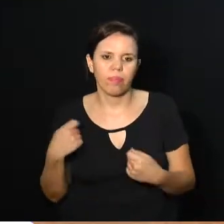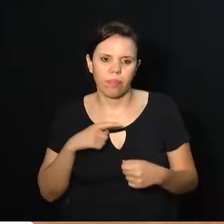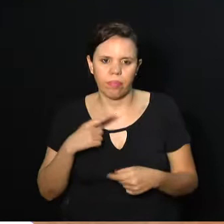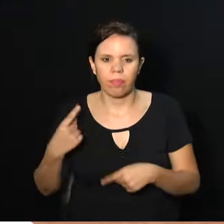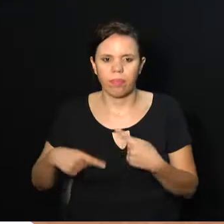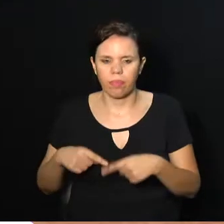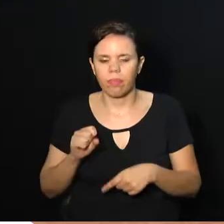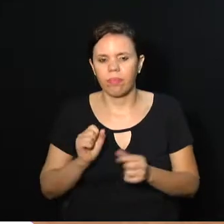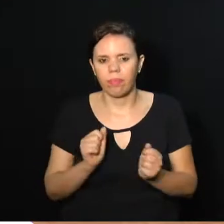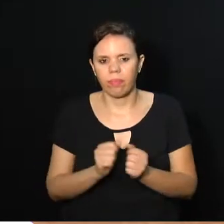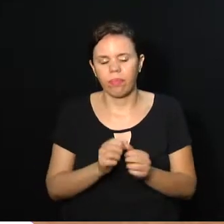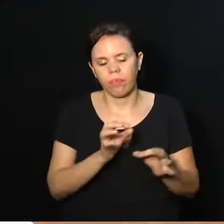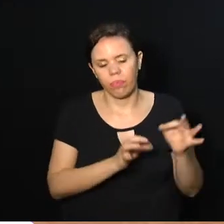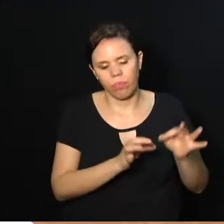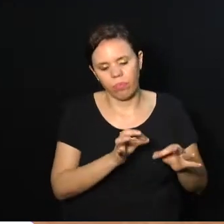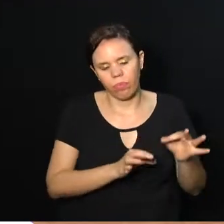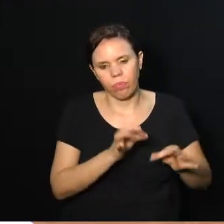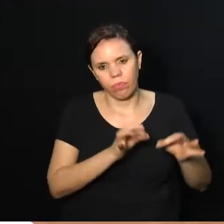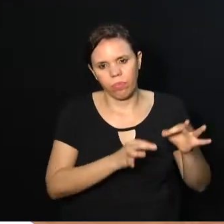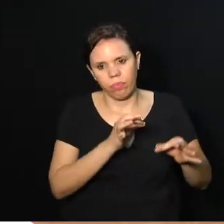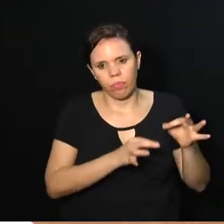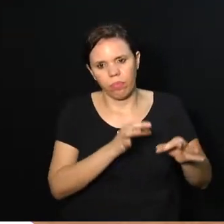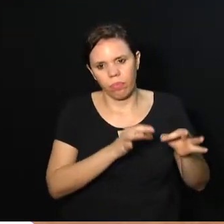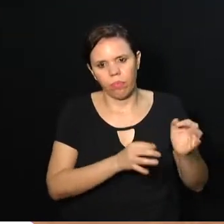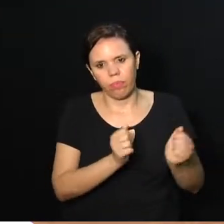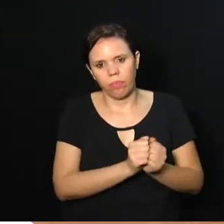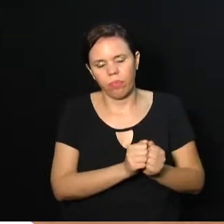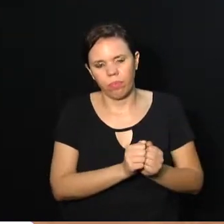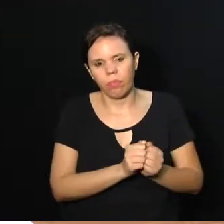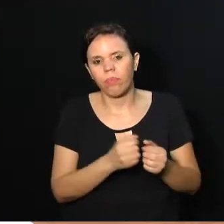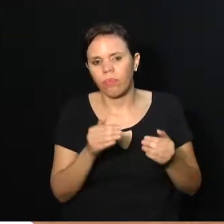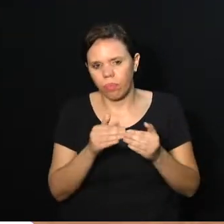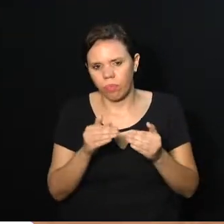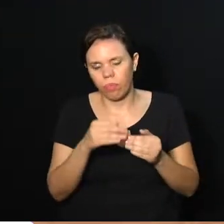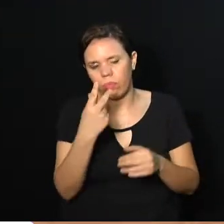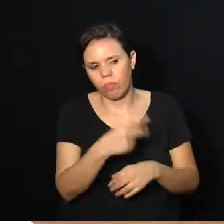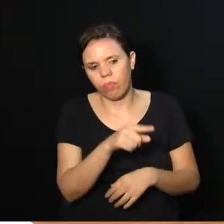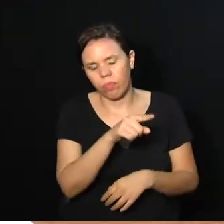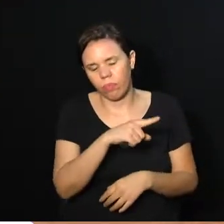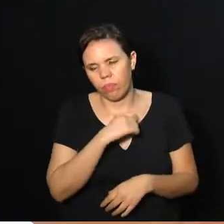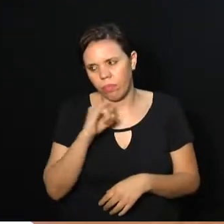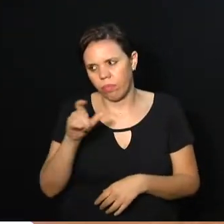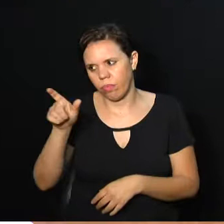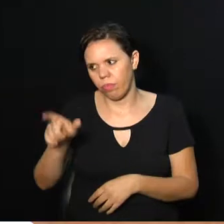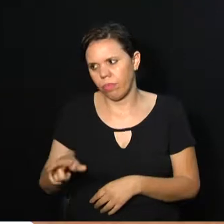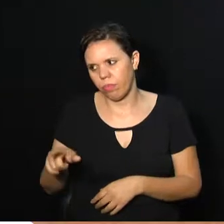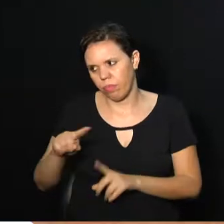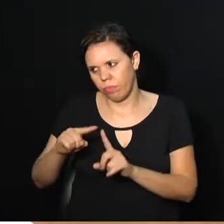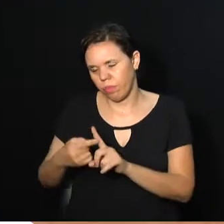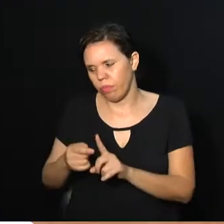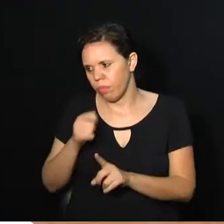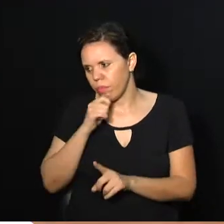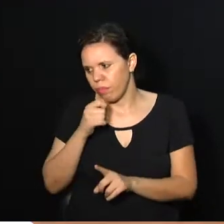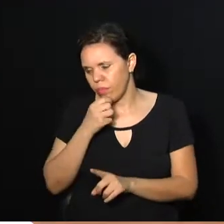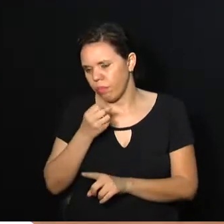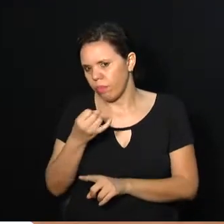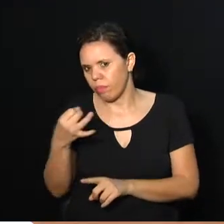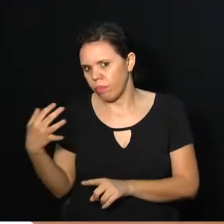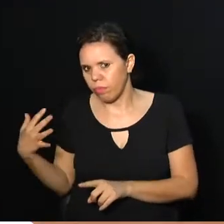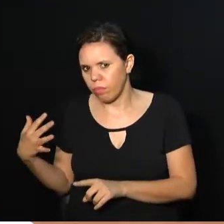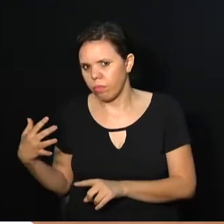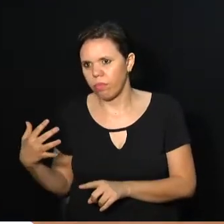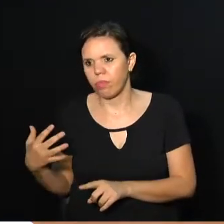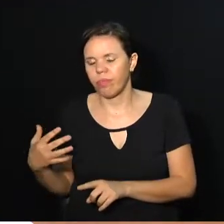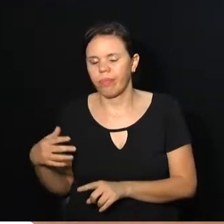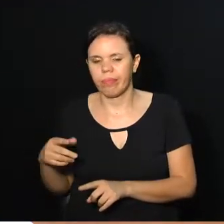discutido isso juridicamente, né? Mas eu concordo com você. Se for gesta número, né? Gesta